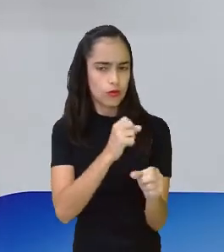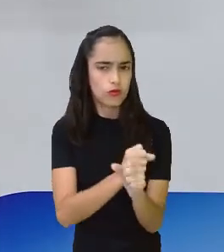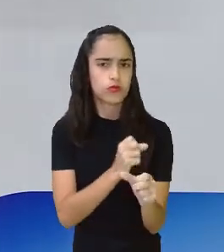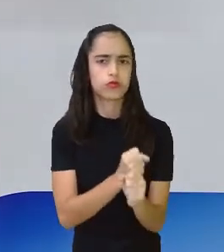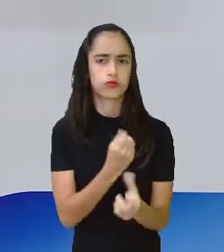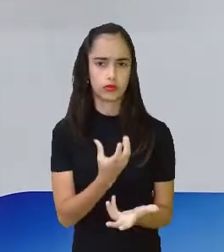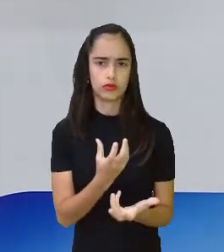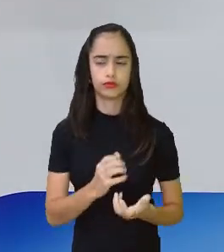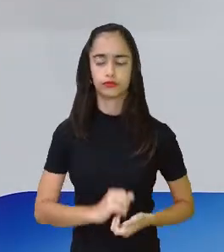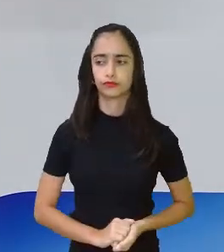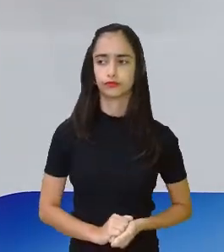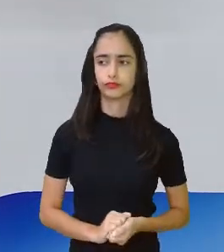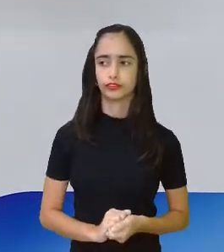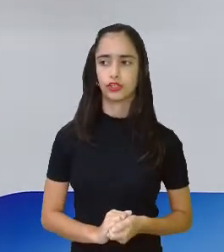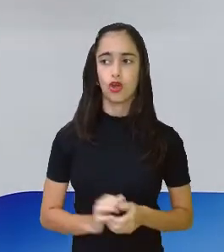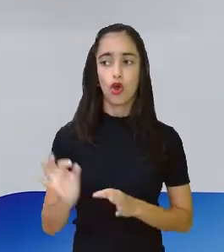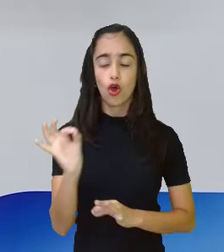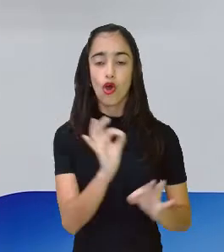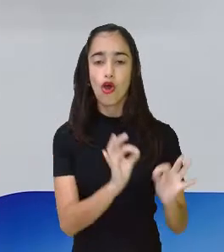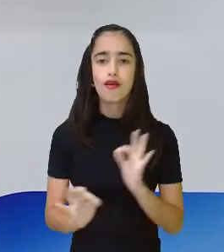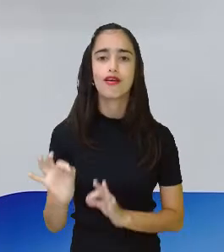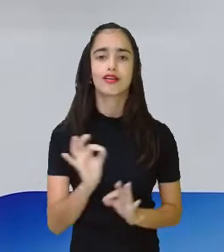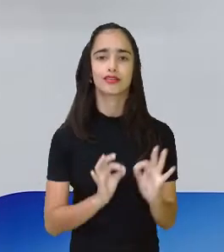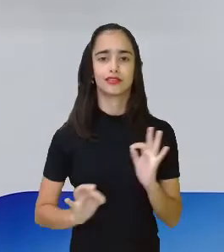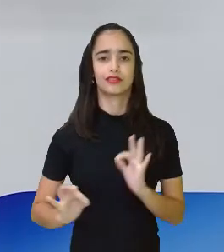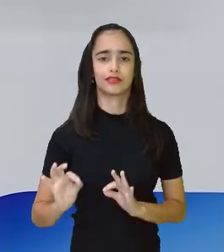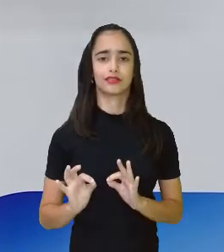estrutura da conta.